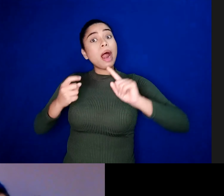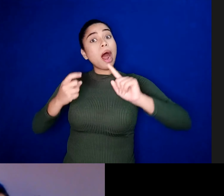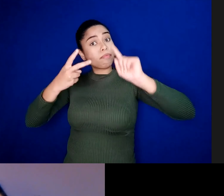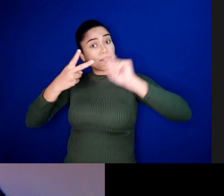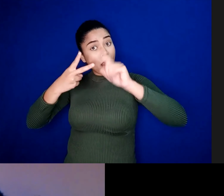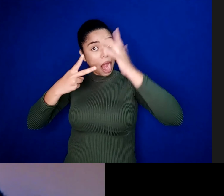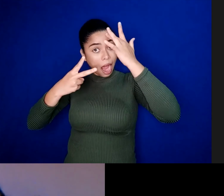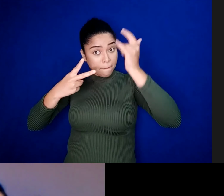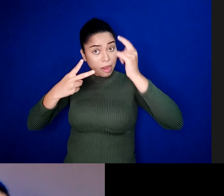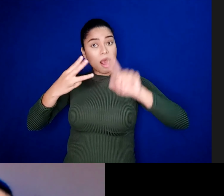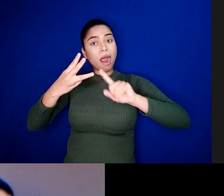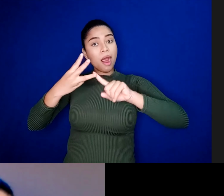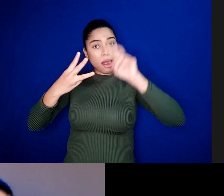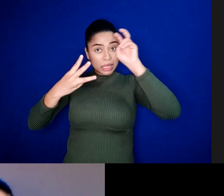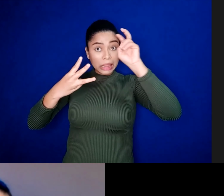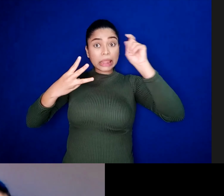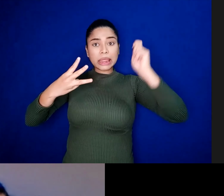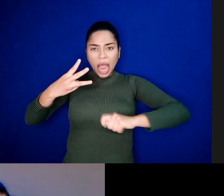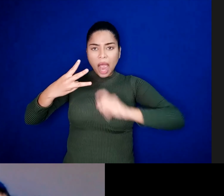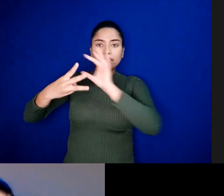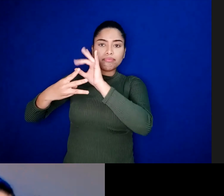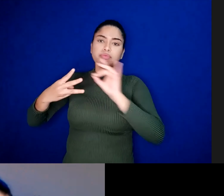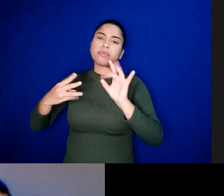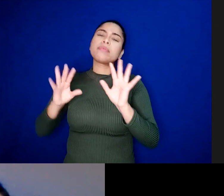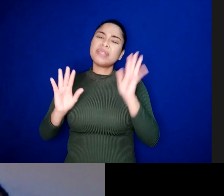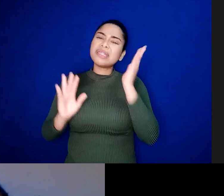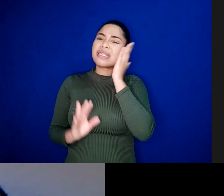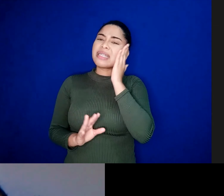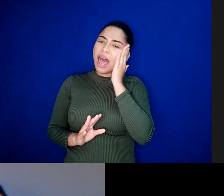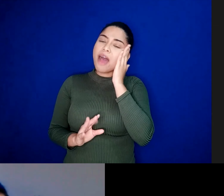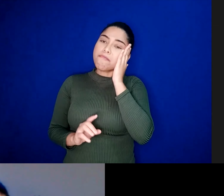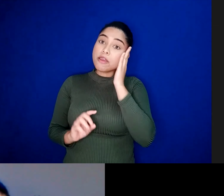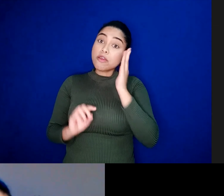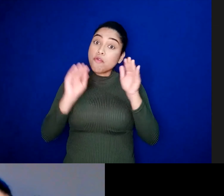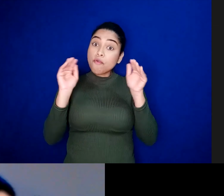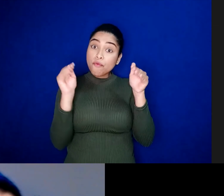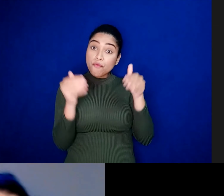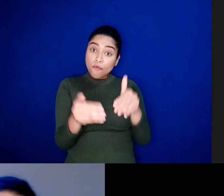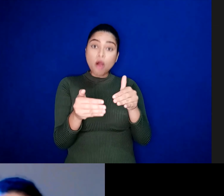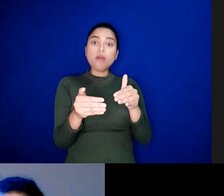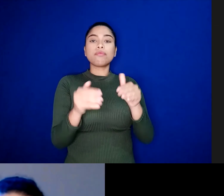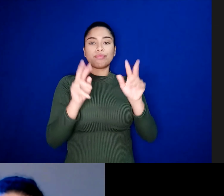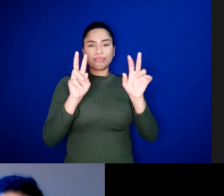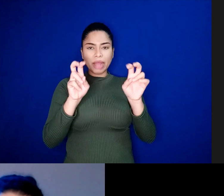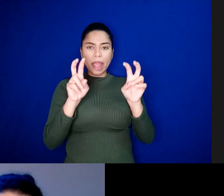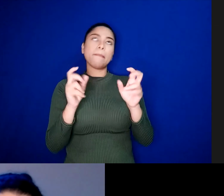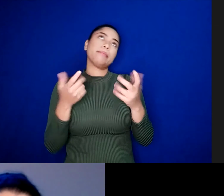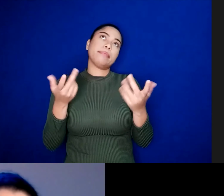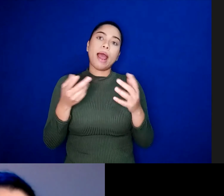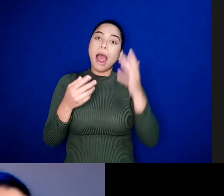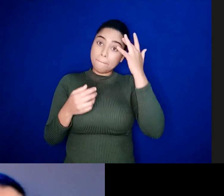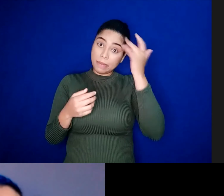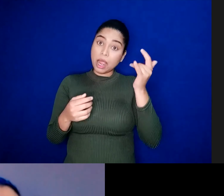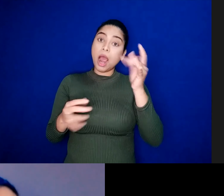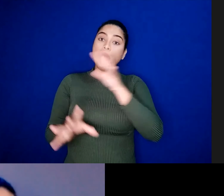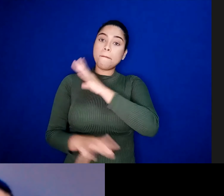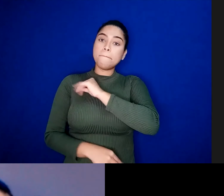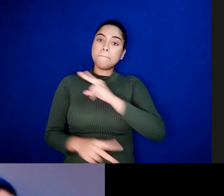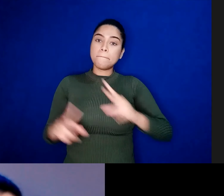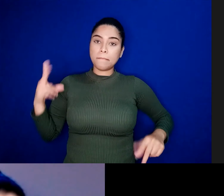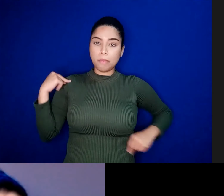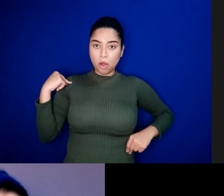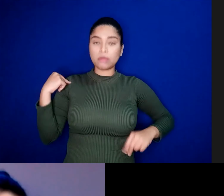amanhã e depois de amanhã mesmo tipo de mal eixo né da da discussão do dia de amanhã vai estar mais relacionado a moda né e